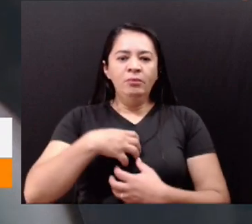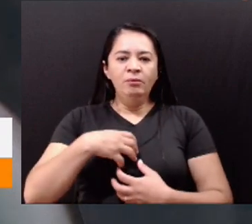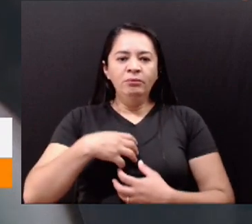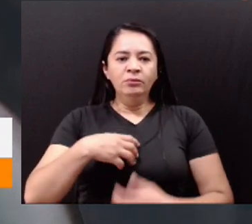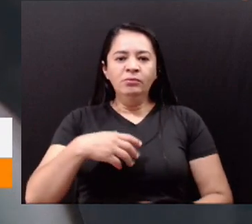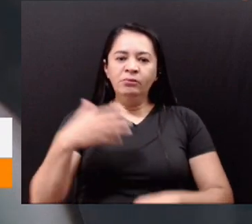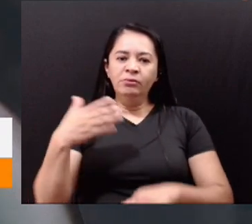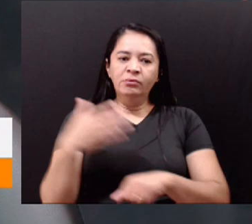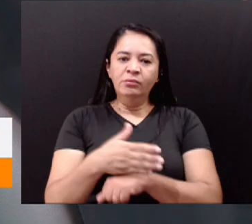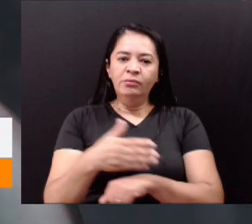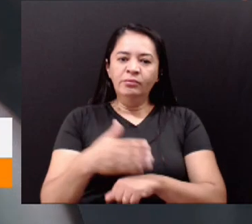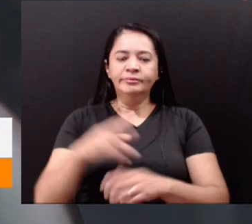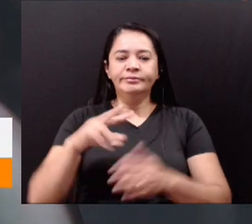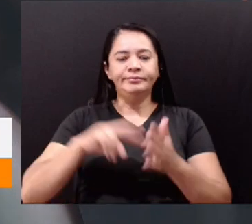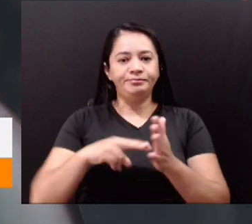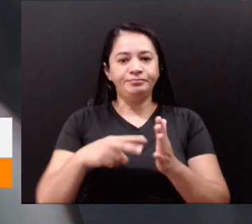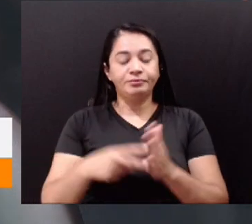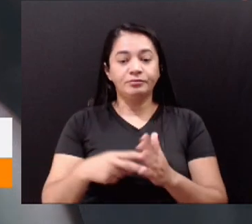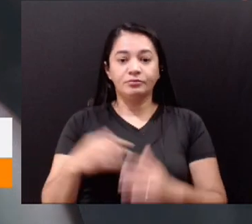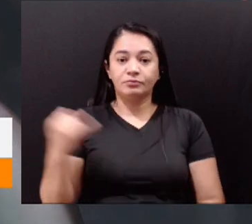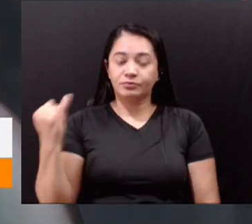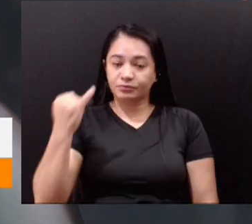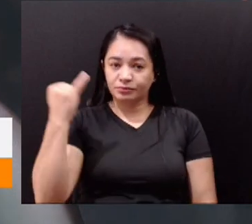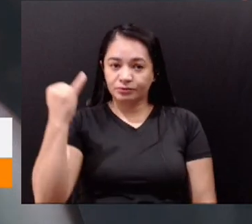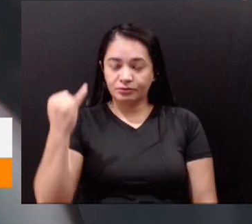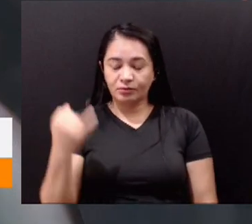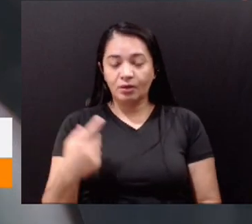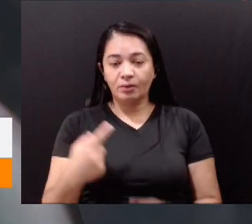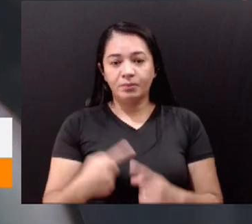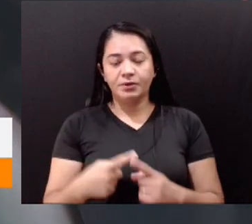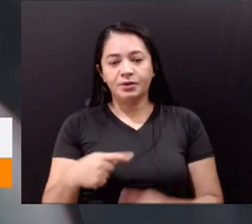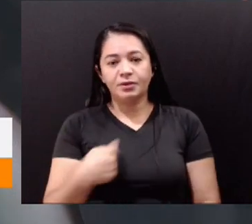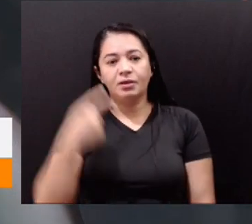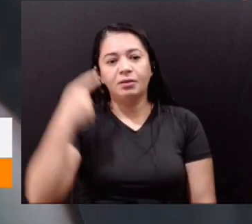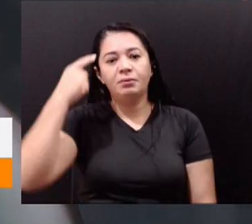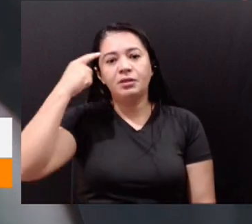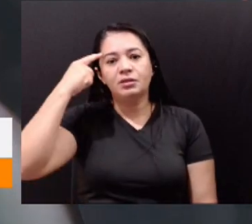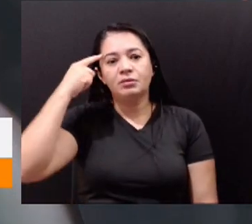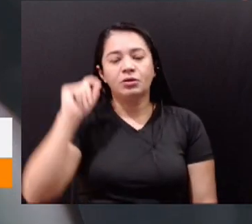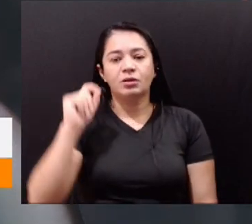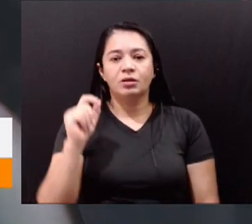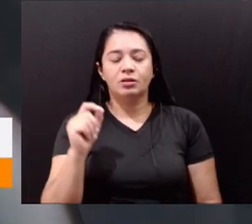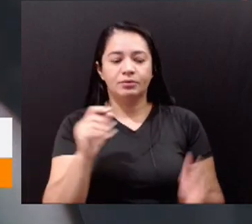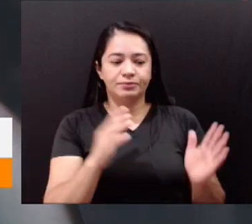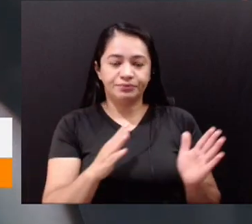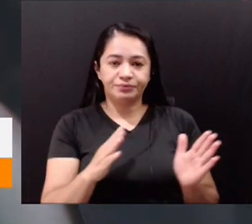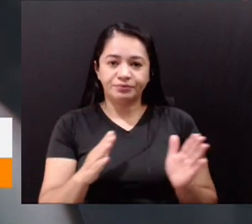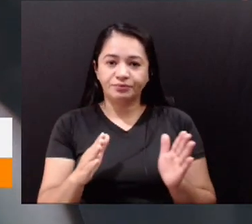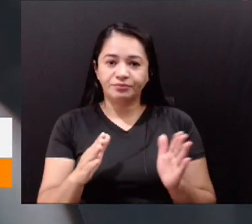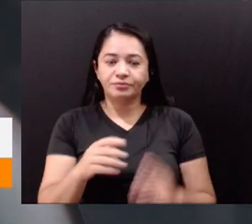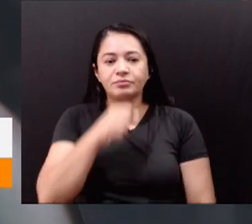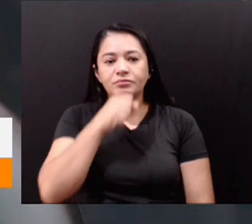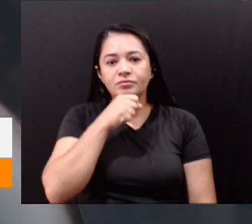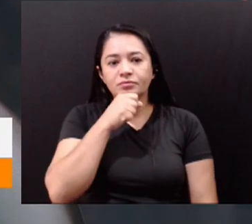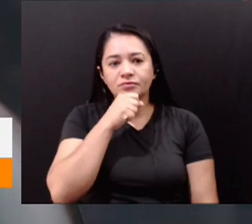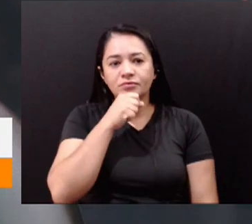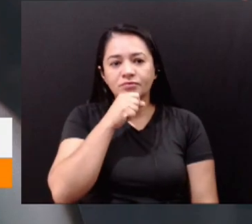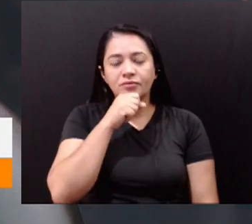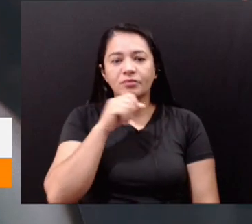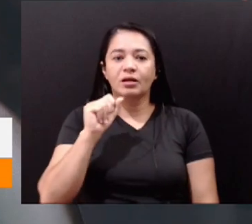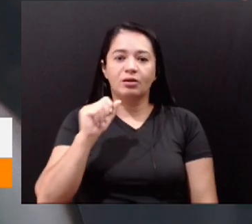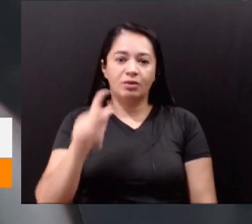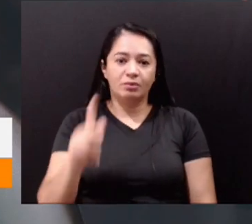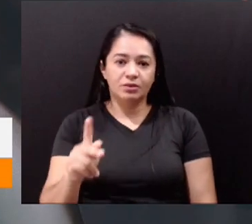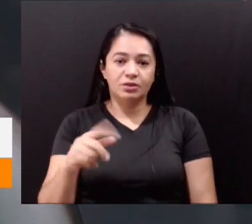mim, né. Uhum. Quando a gente pensa nessa fase do envelhecimento e do aposentado, a gente está